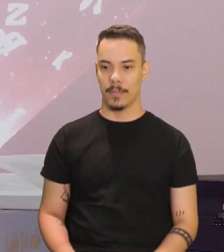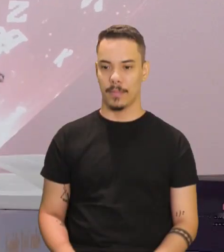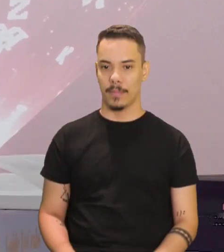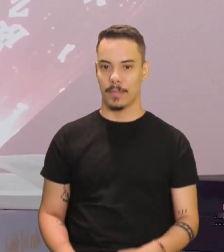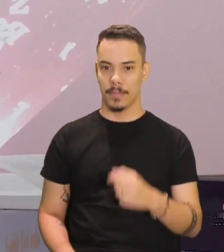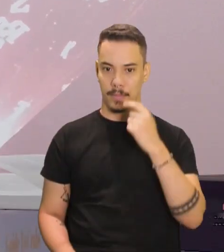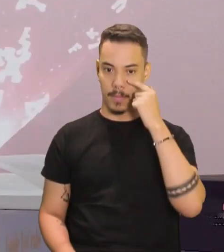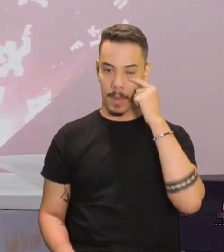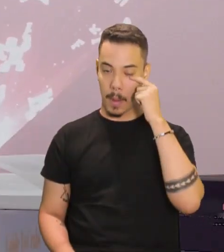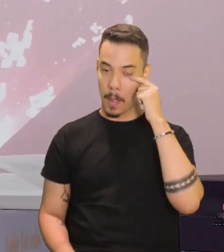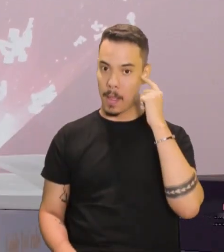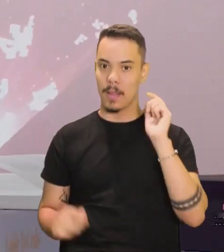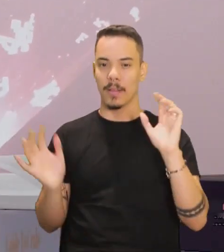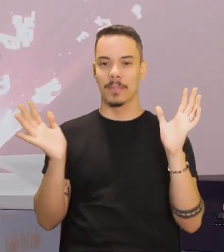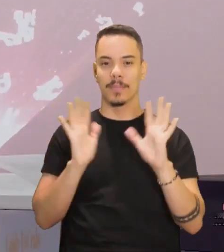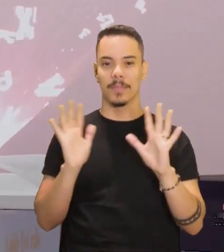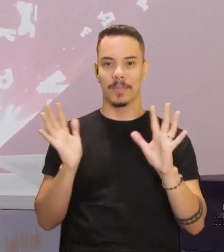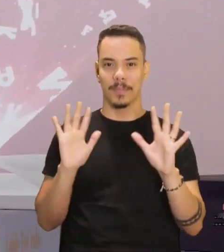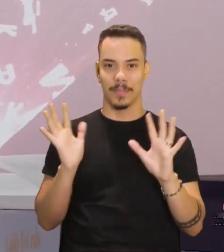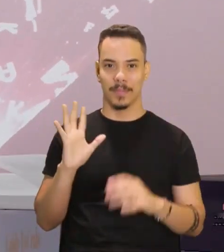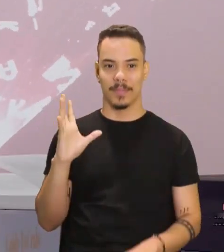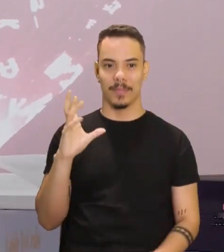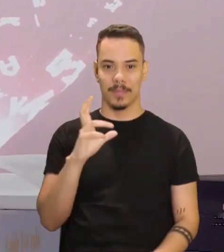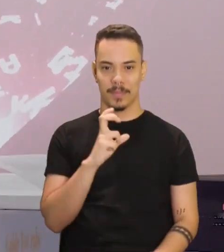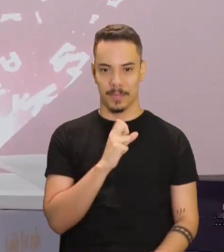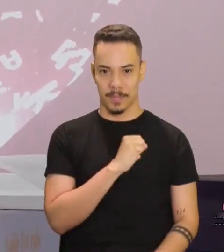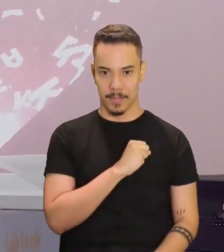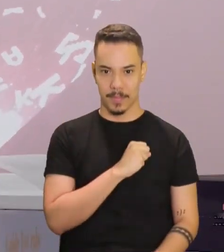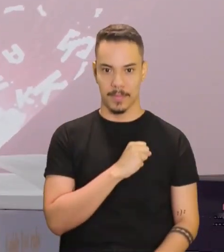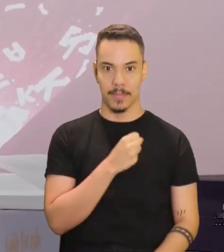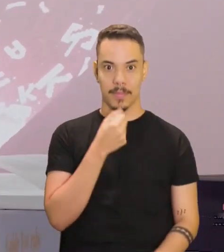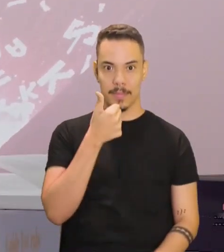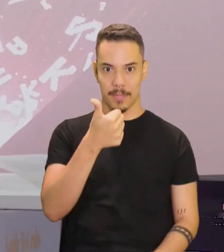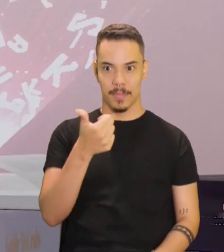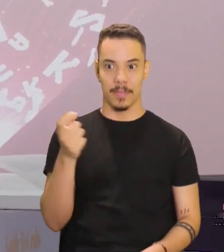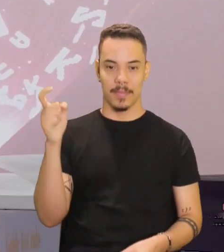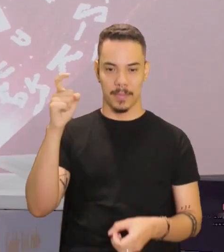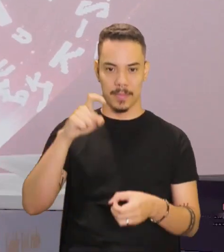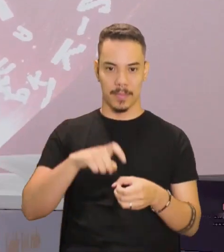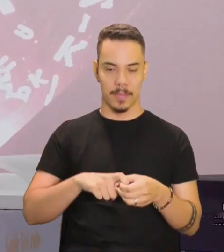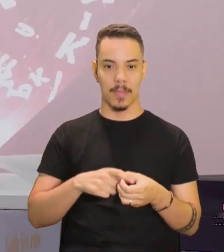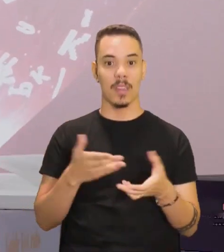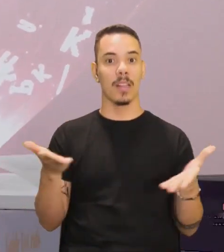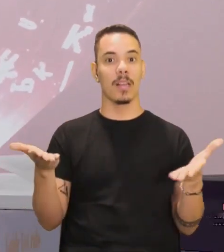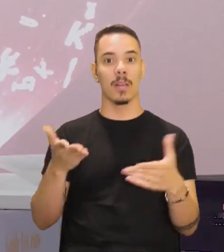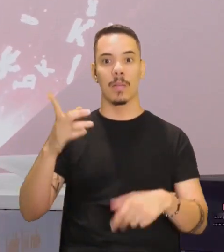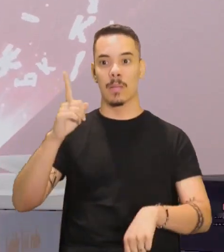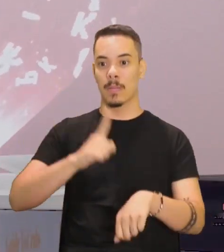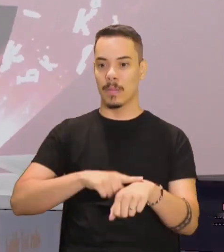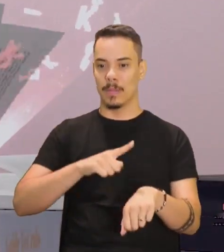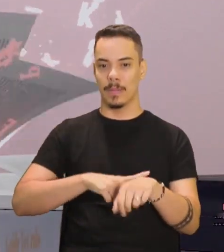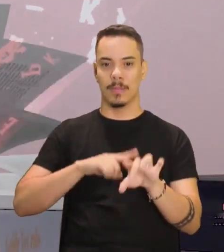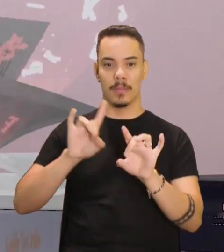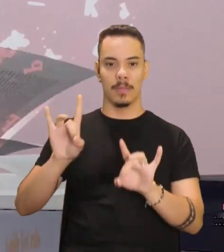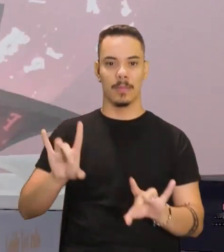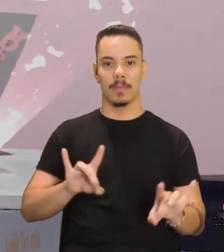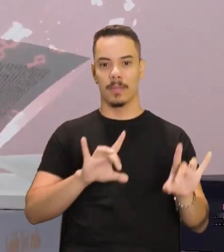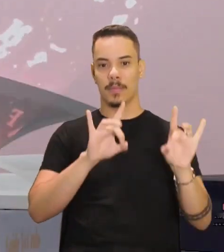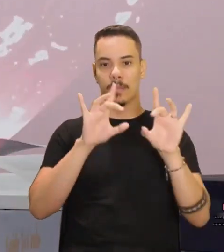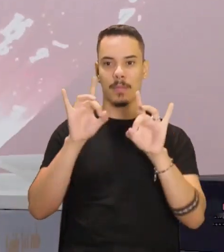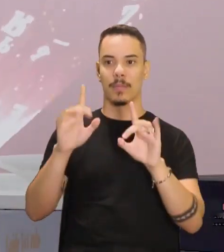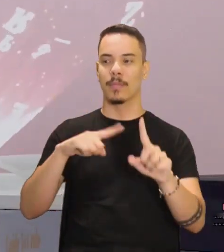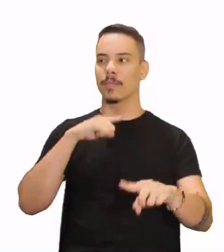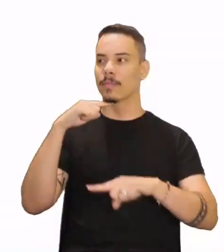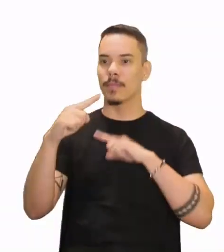o Olá madrinho são de voz para o nosso grande momento que é o